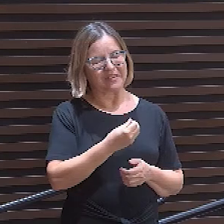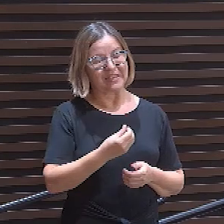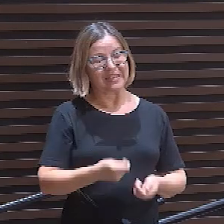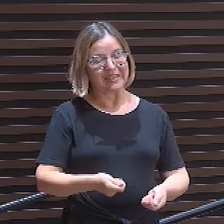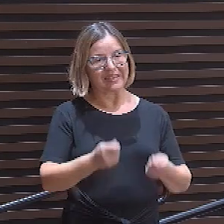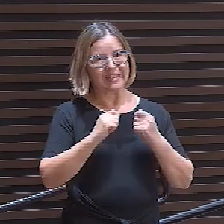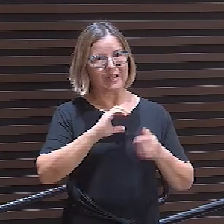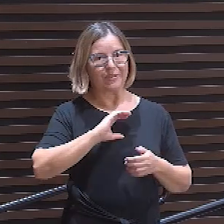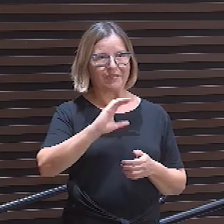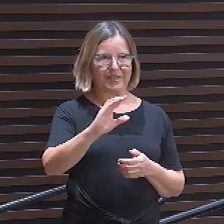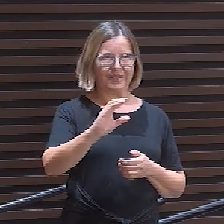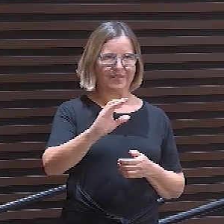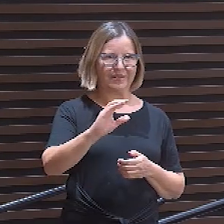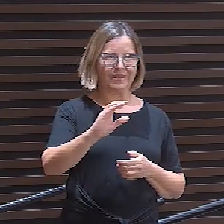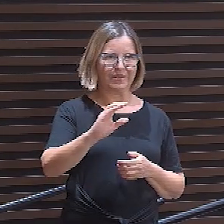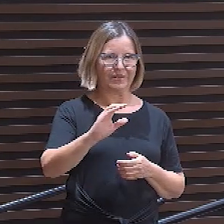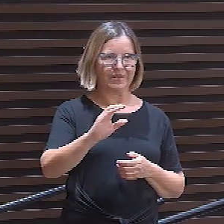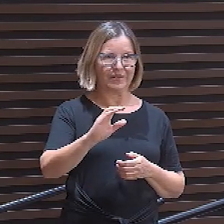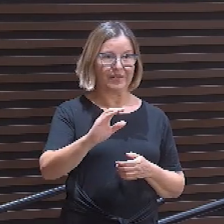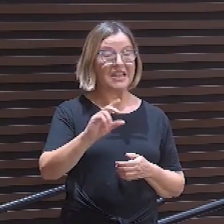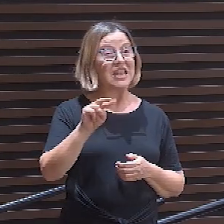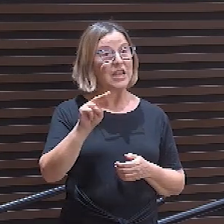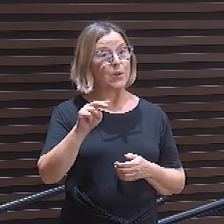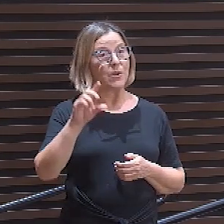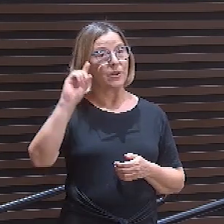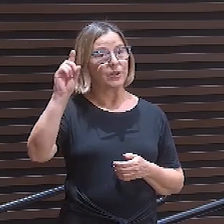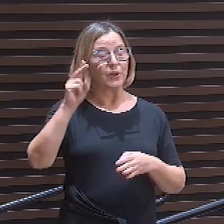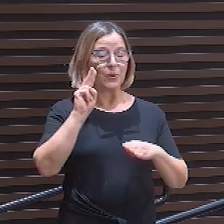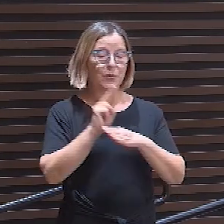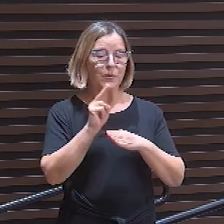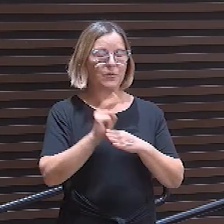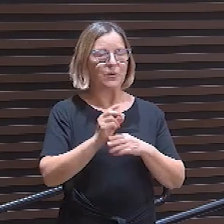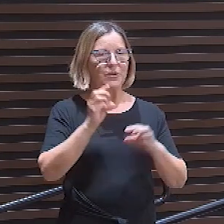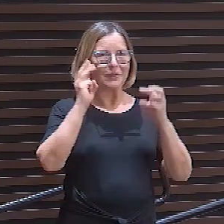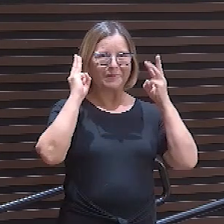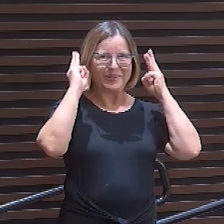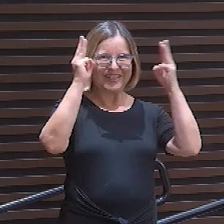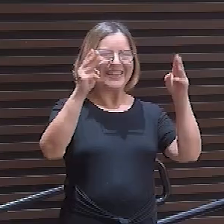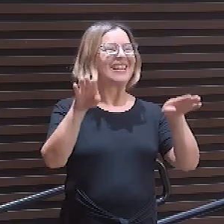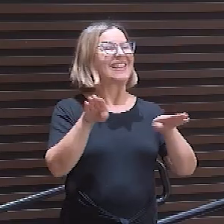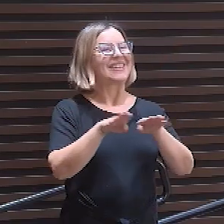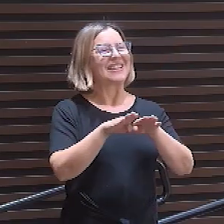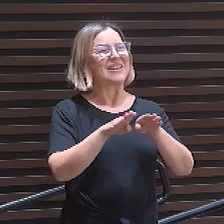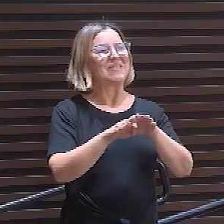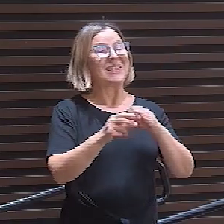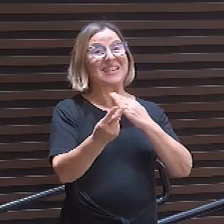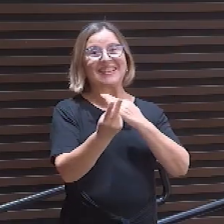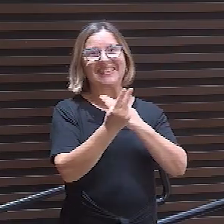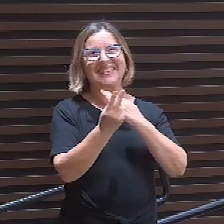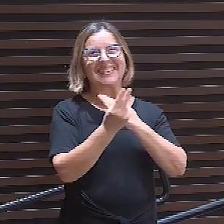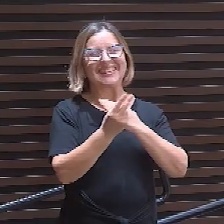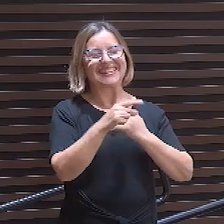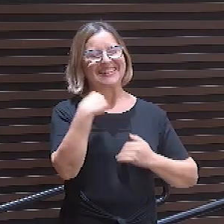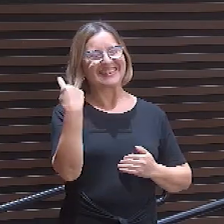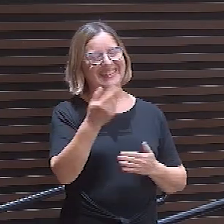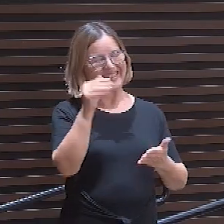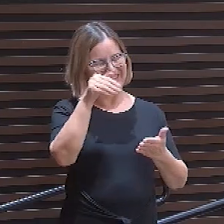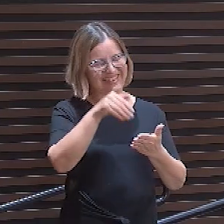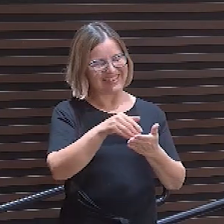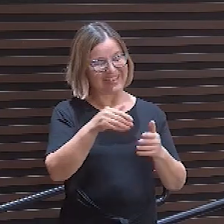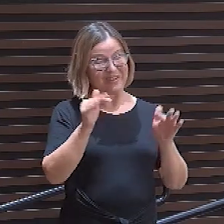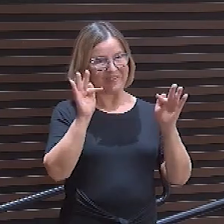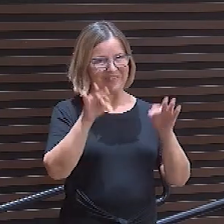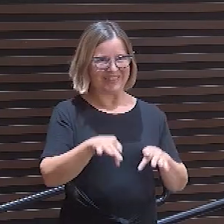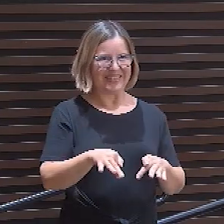assim como Deus cuidou de Moisés, Ele também cuidará de nós até o final. Aquele